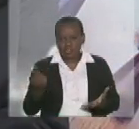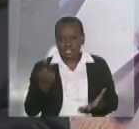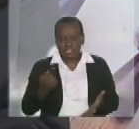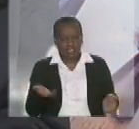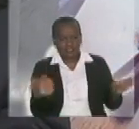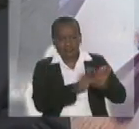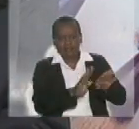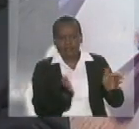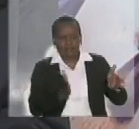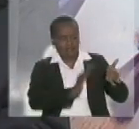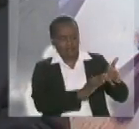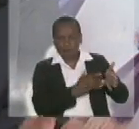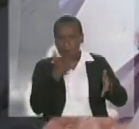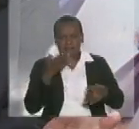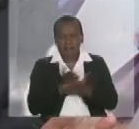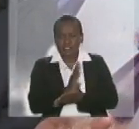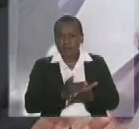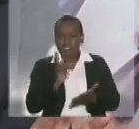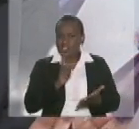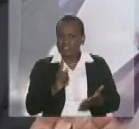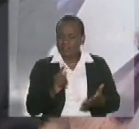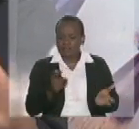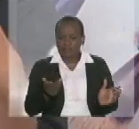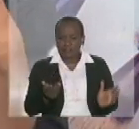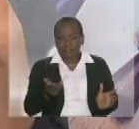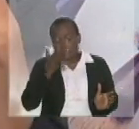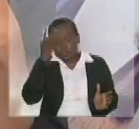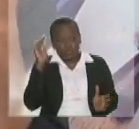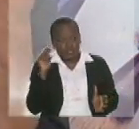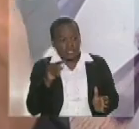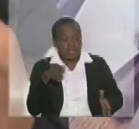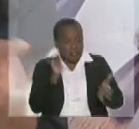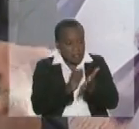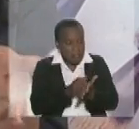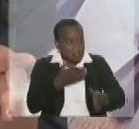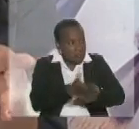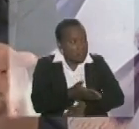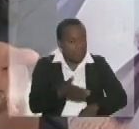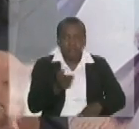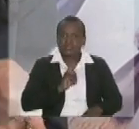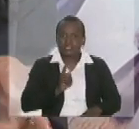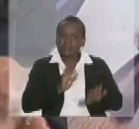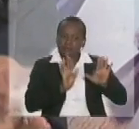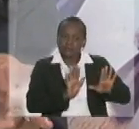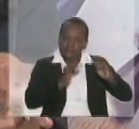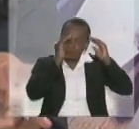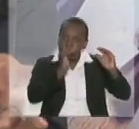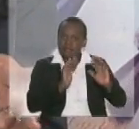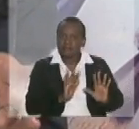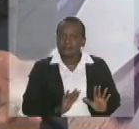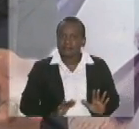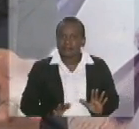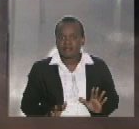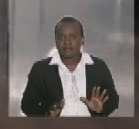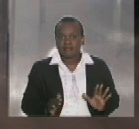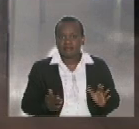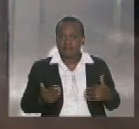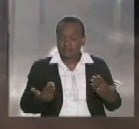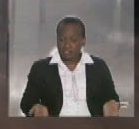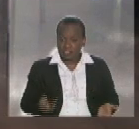dele, coloca ali não perturbe, não se aproxime, alguma coisa assim, as pessoas não vão lá entrar. Isso.